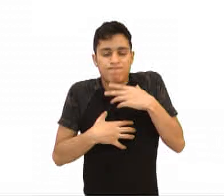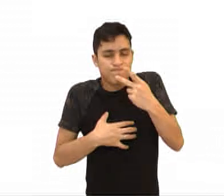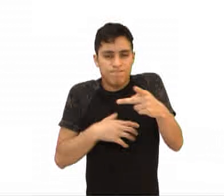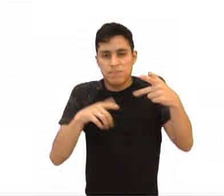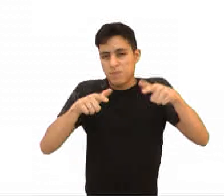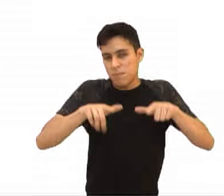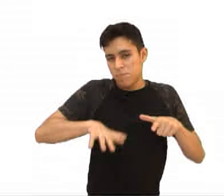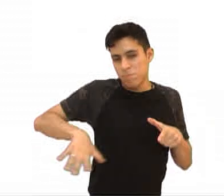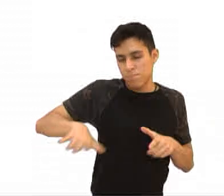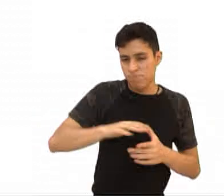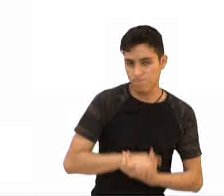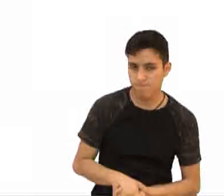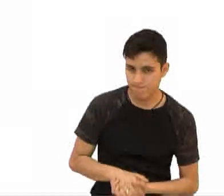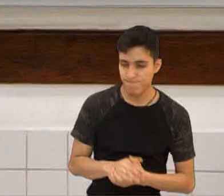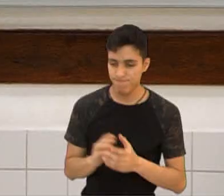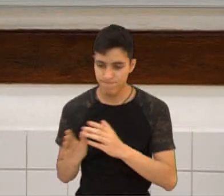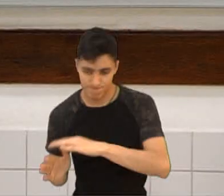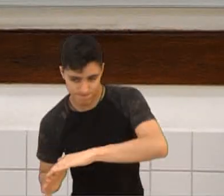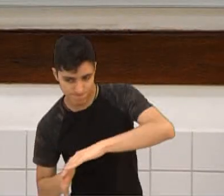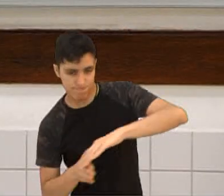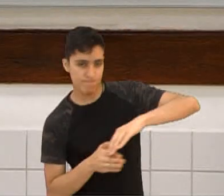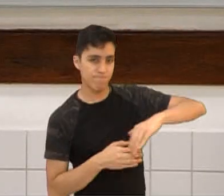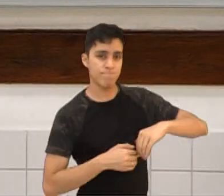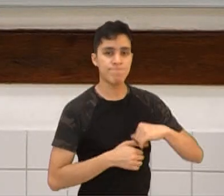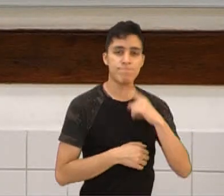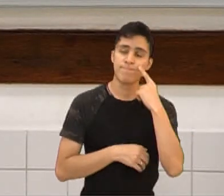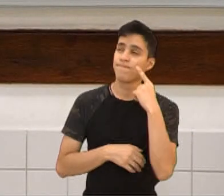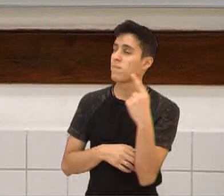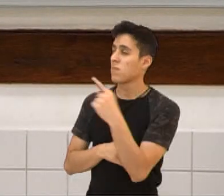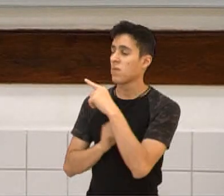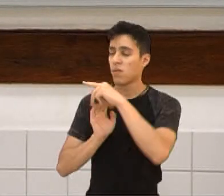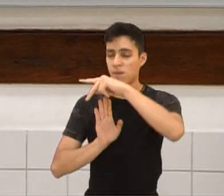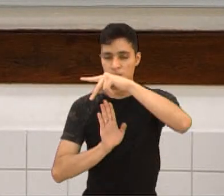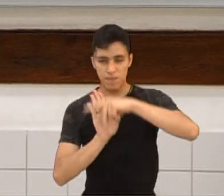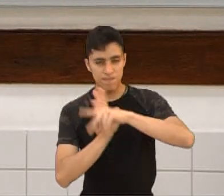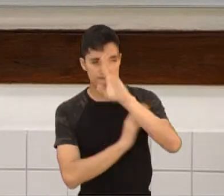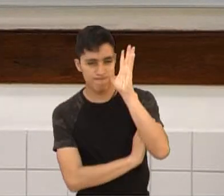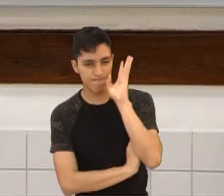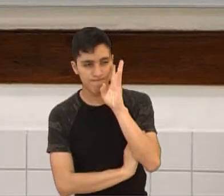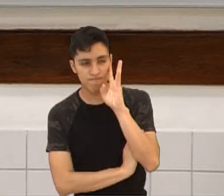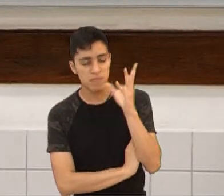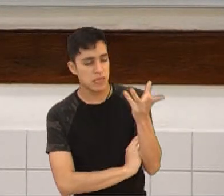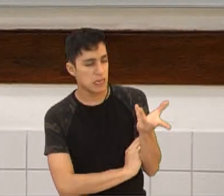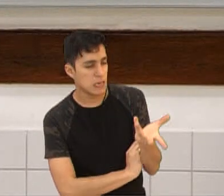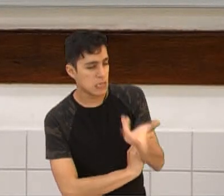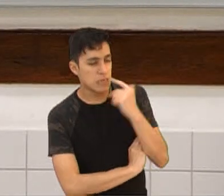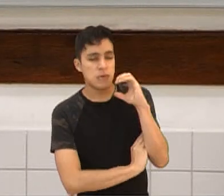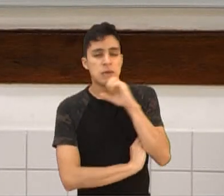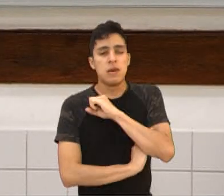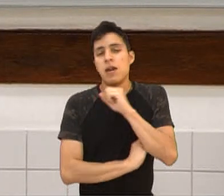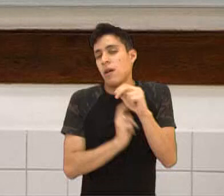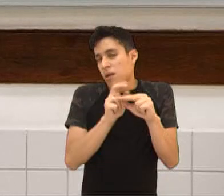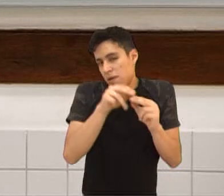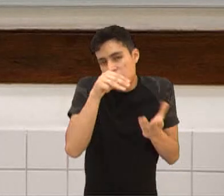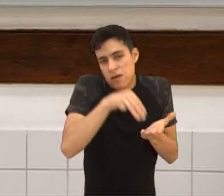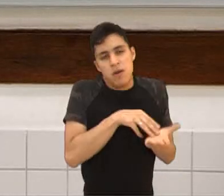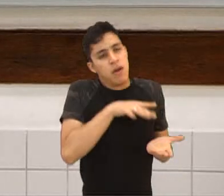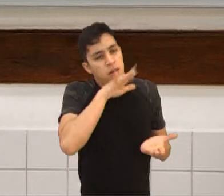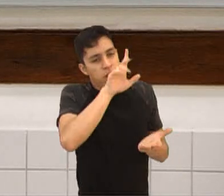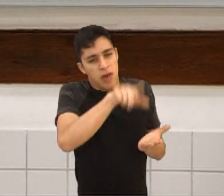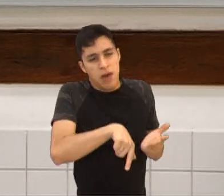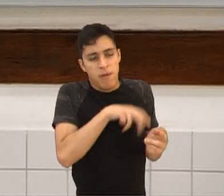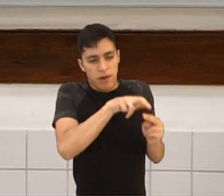ambiente. Então veja só, um projeto bem bacana, que infelizmente teve que ser acelerado por um motivo ruim, né? As queimadas no